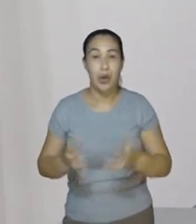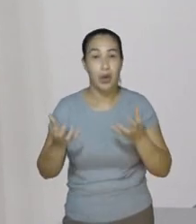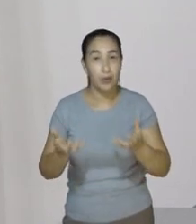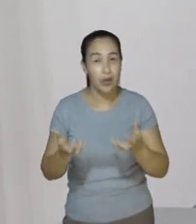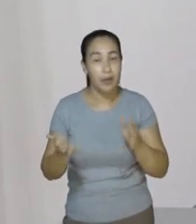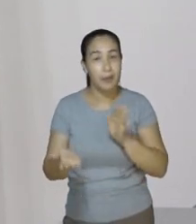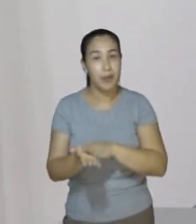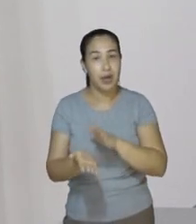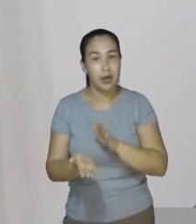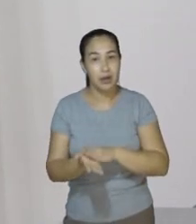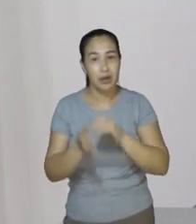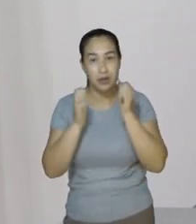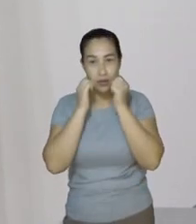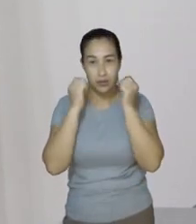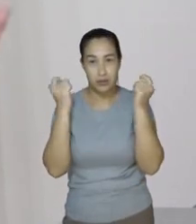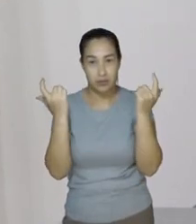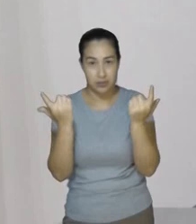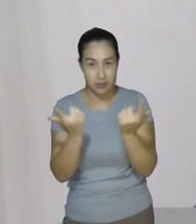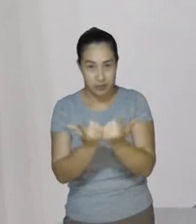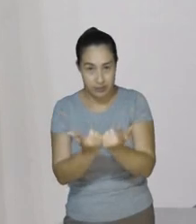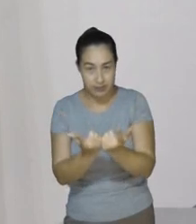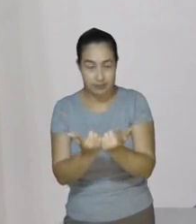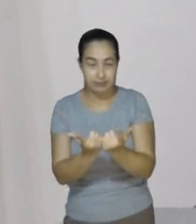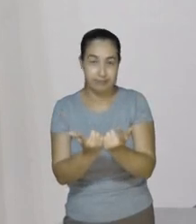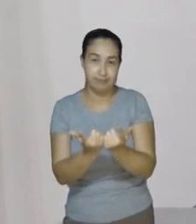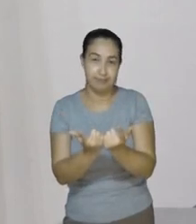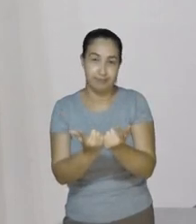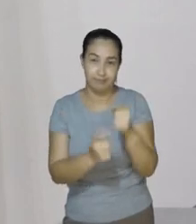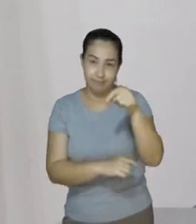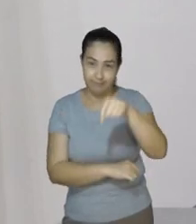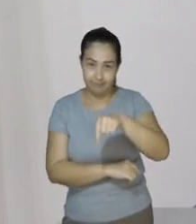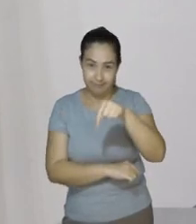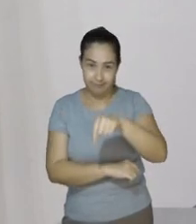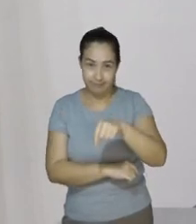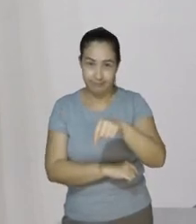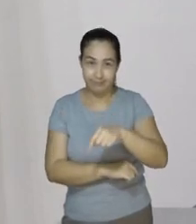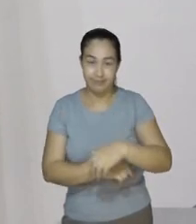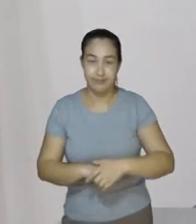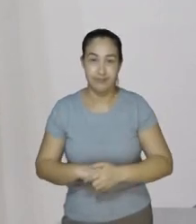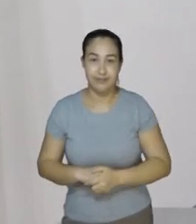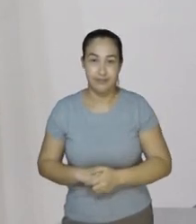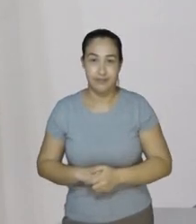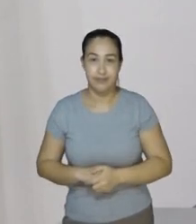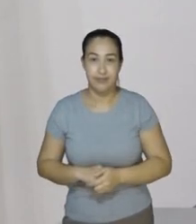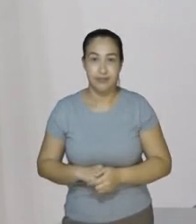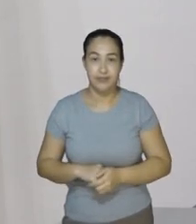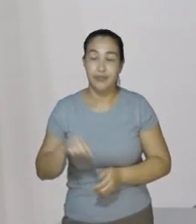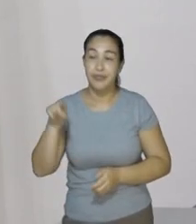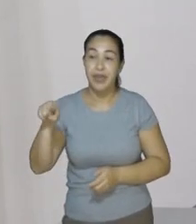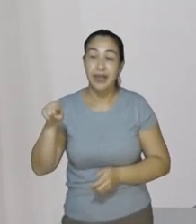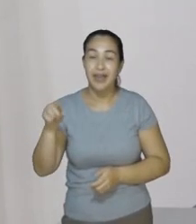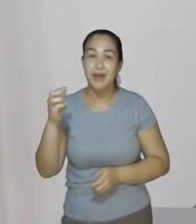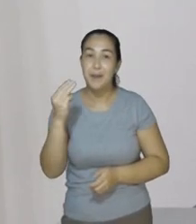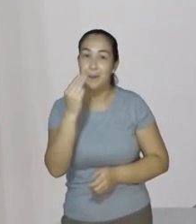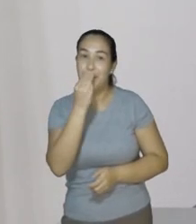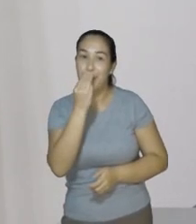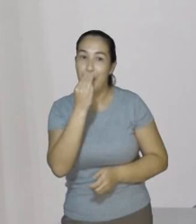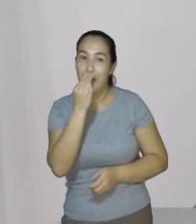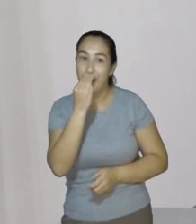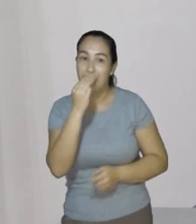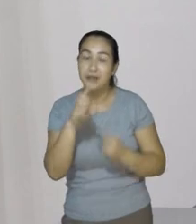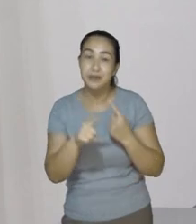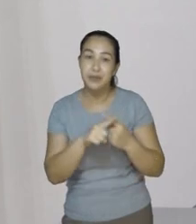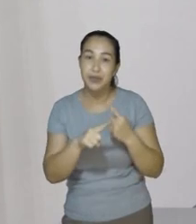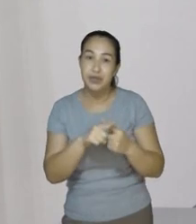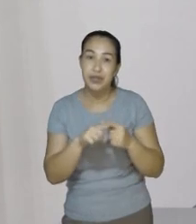a Assembleia Legislativa de Santa Catarina, na pessoa do nosso presidente Moacir, por ser uma brilhante